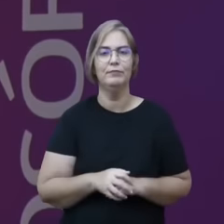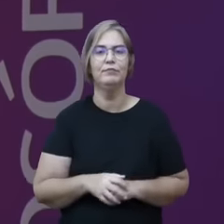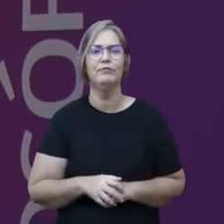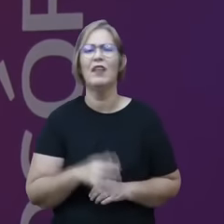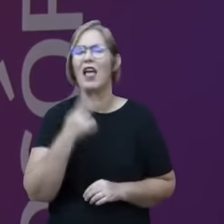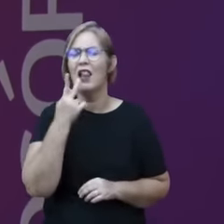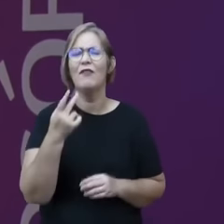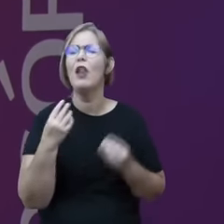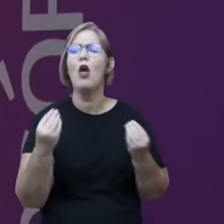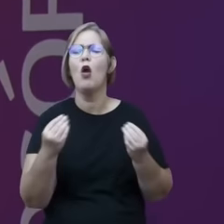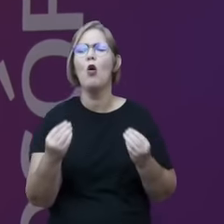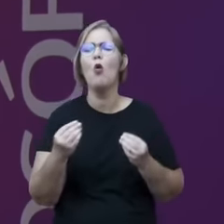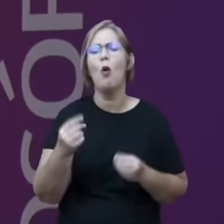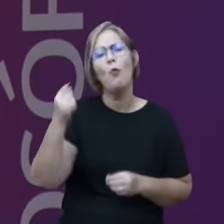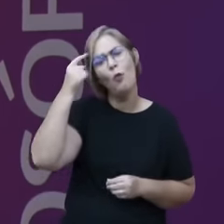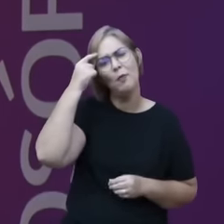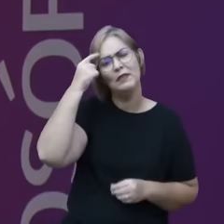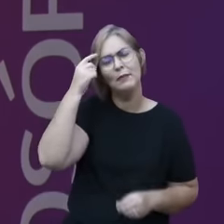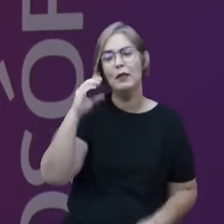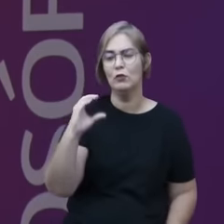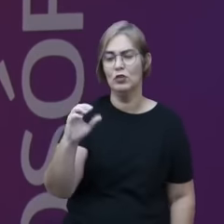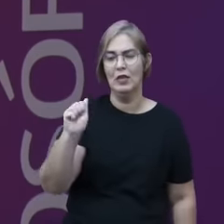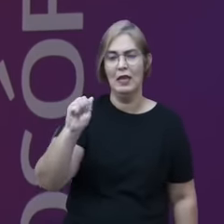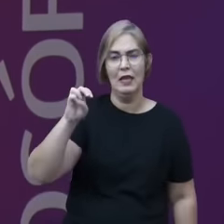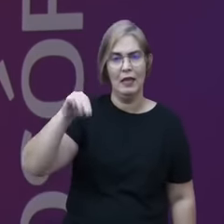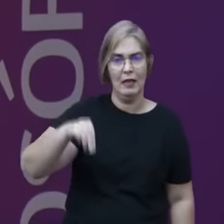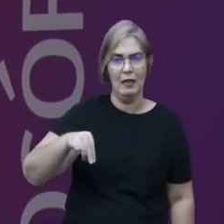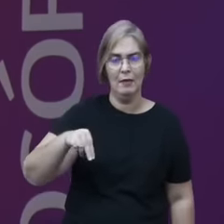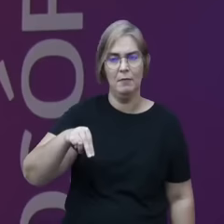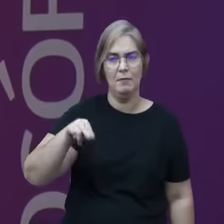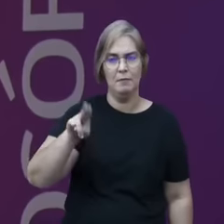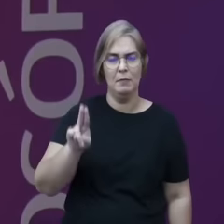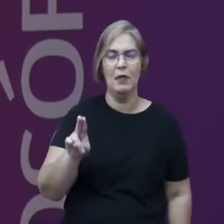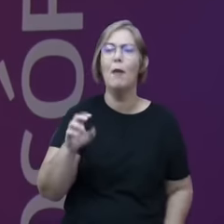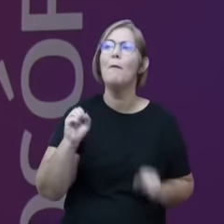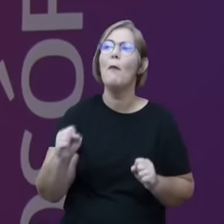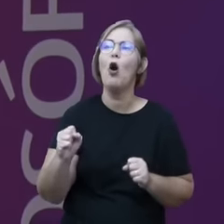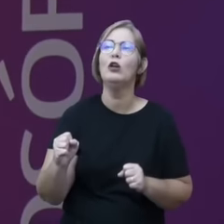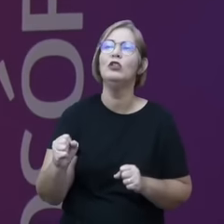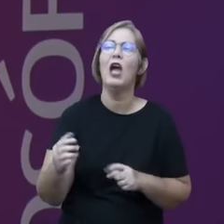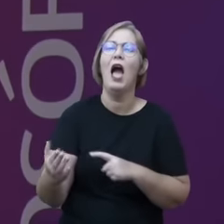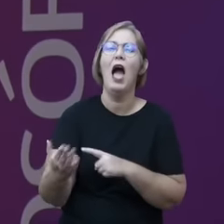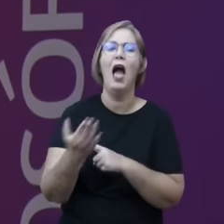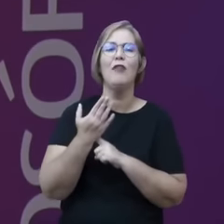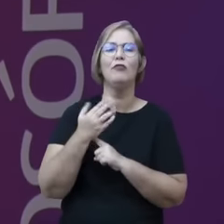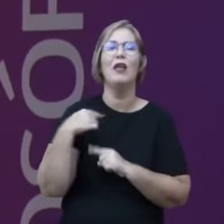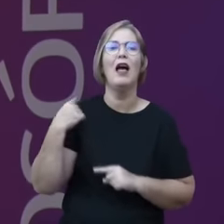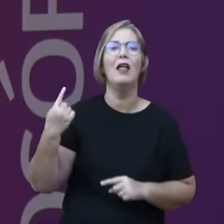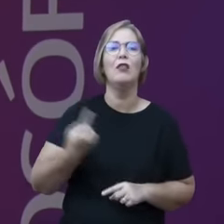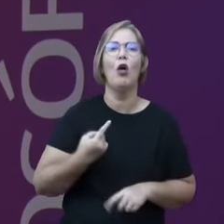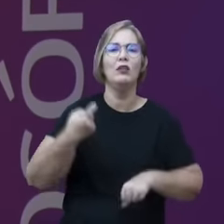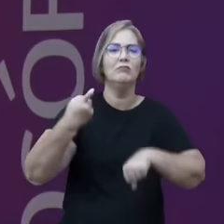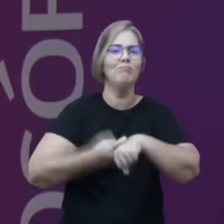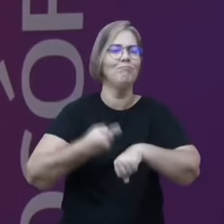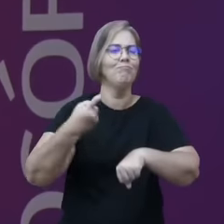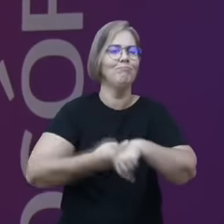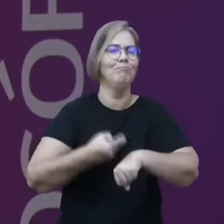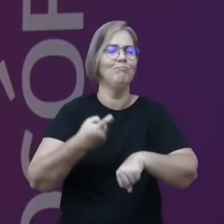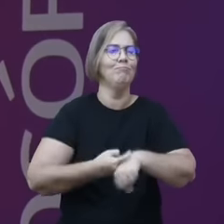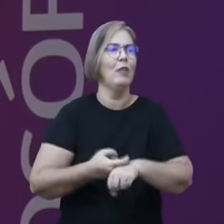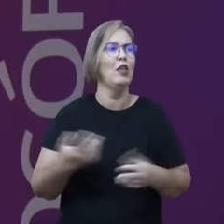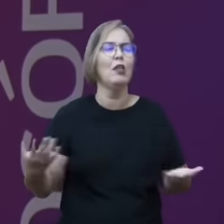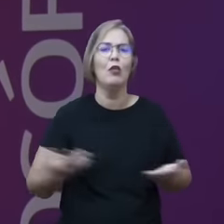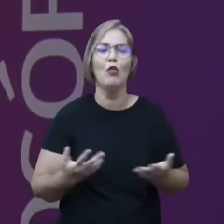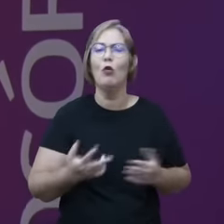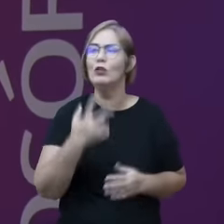o pensamento de Cami pode nos blindar da estupidez, cada vez mais banalizada em tempos de verdades duvidosas,